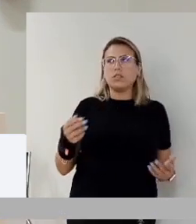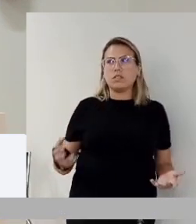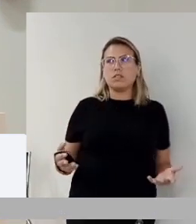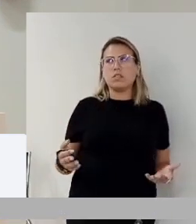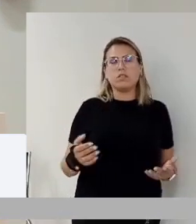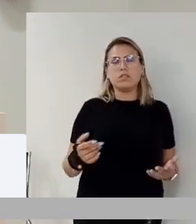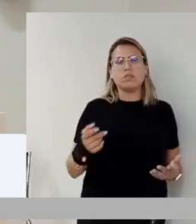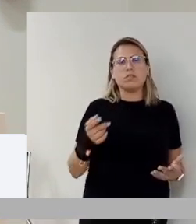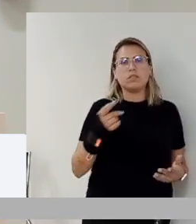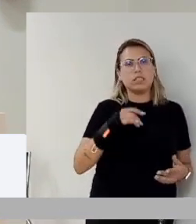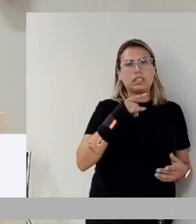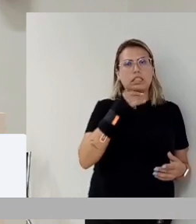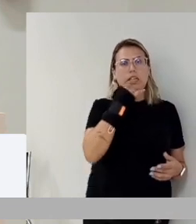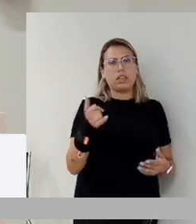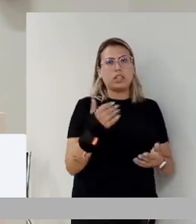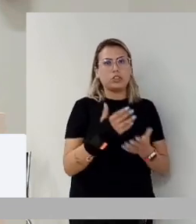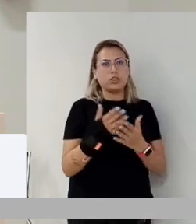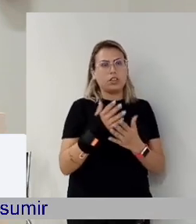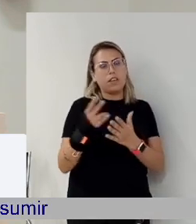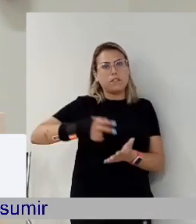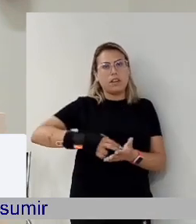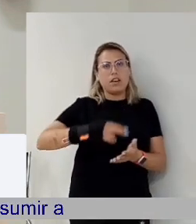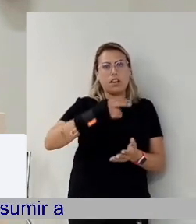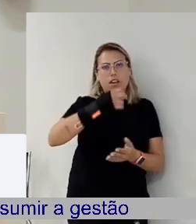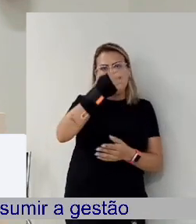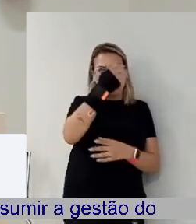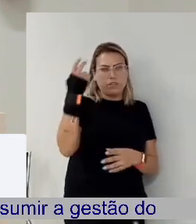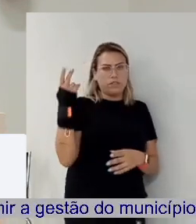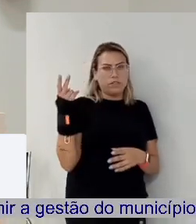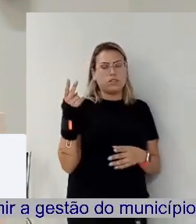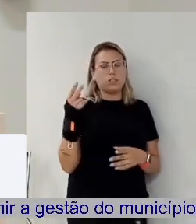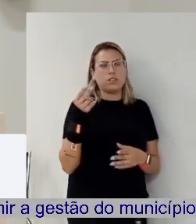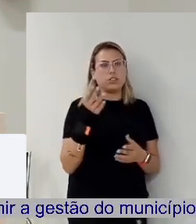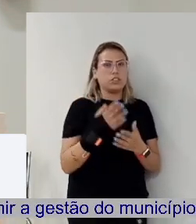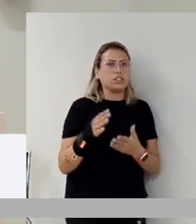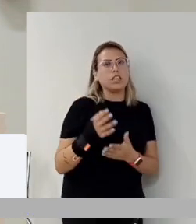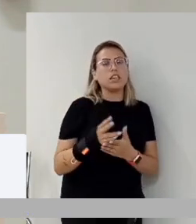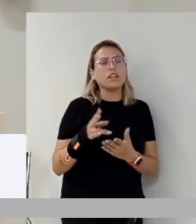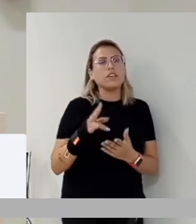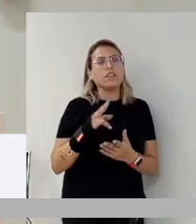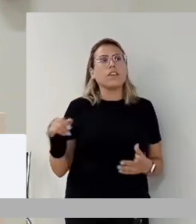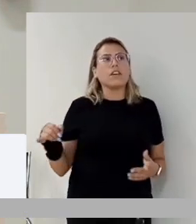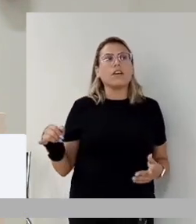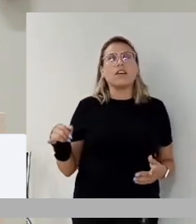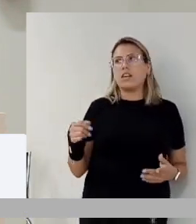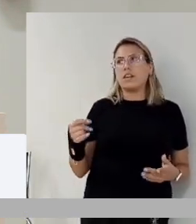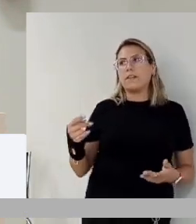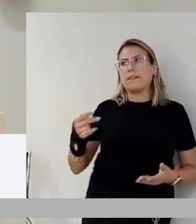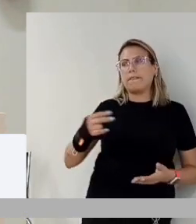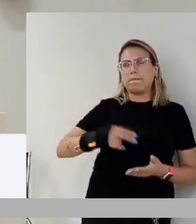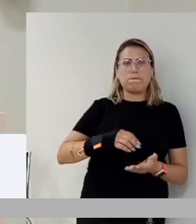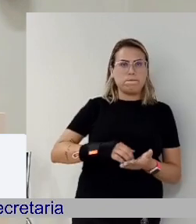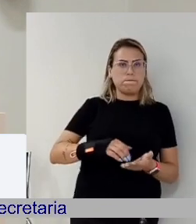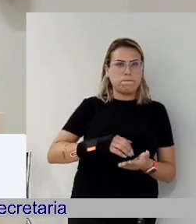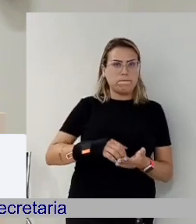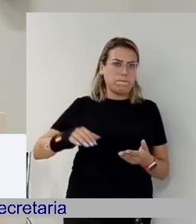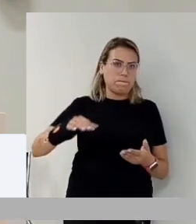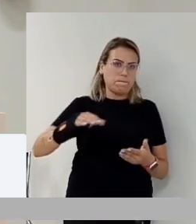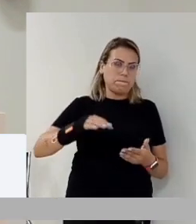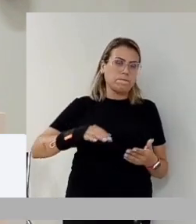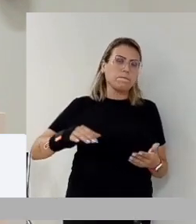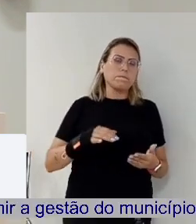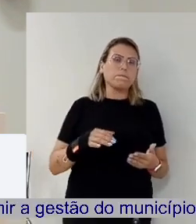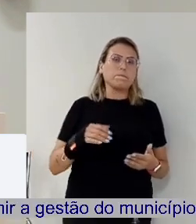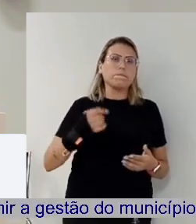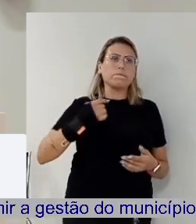Independente de quem vai assumir a gestão do município Independente de quem vai assumir a Secretaria de Meio Ambiente mas